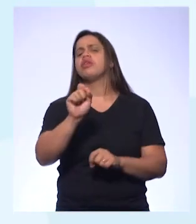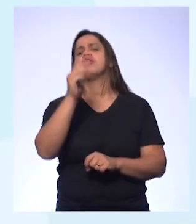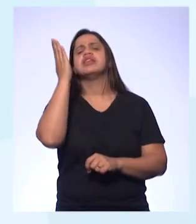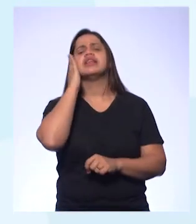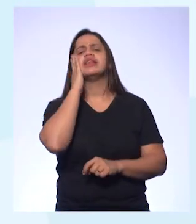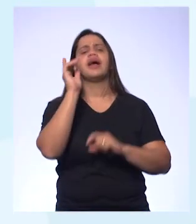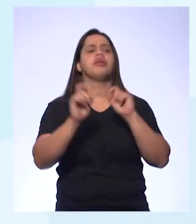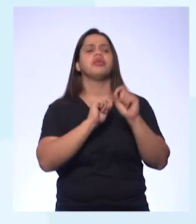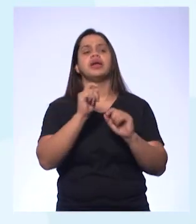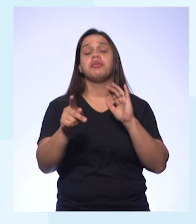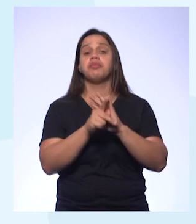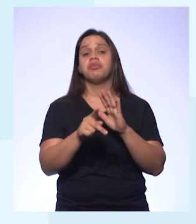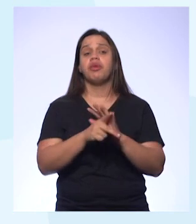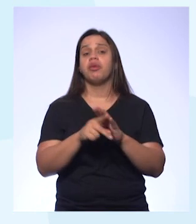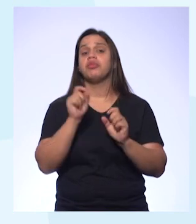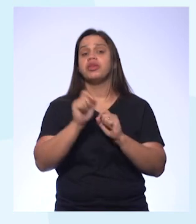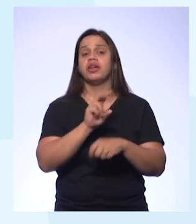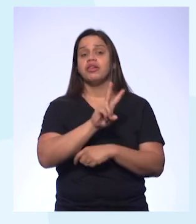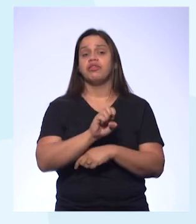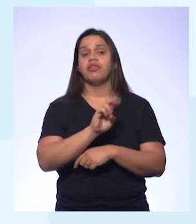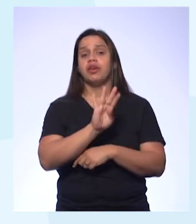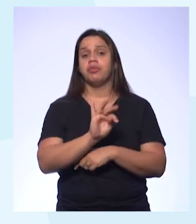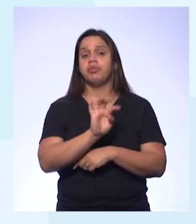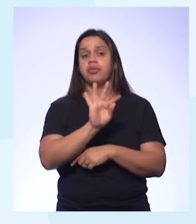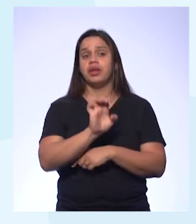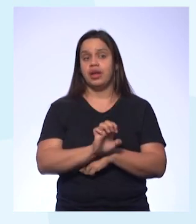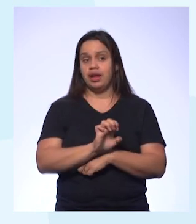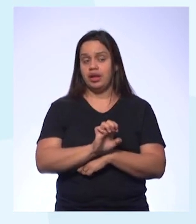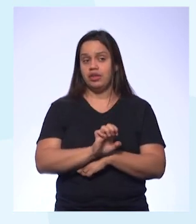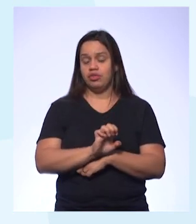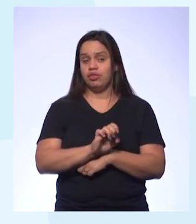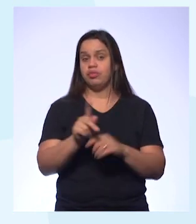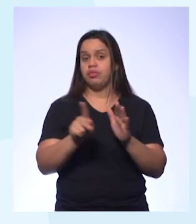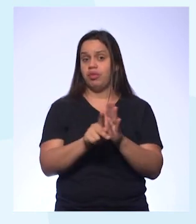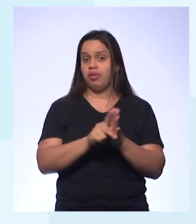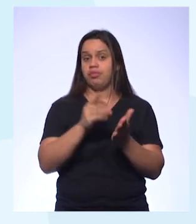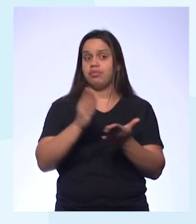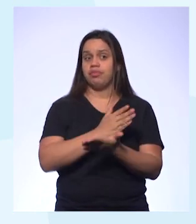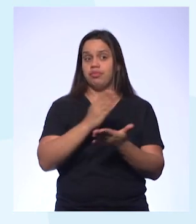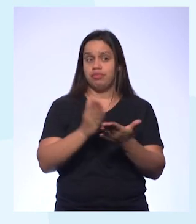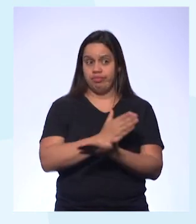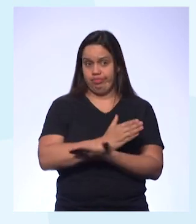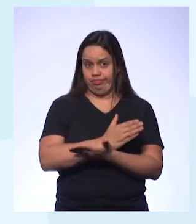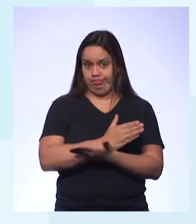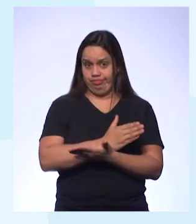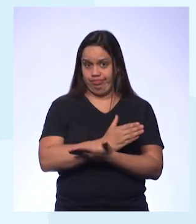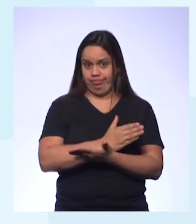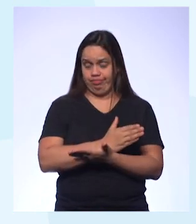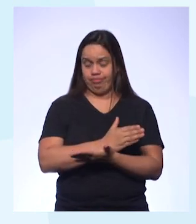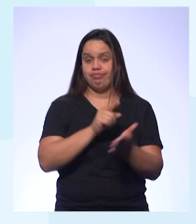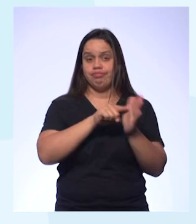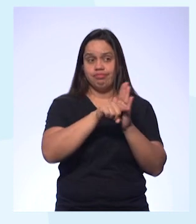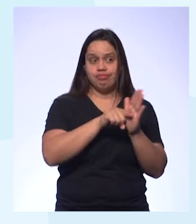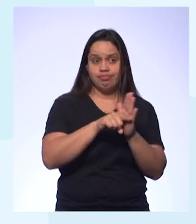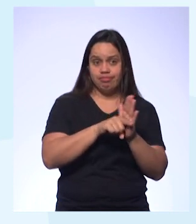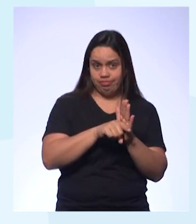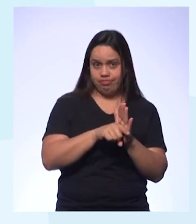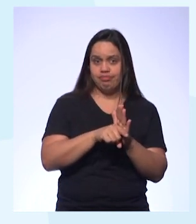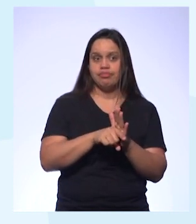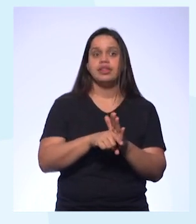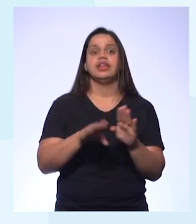verbete de enciclopédia e de dicionário? Aqui outra pergunta, hein? O Legal. que seria um verbete? A gente já explicou mais ou menos o